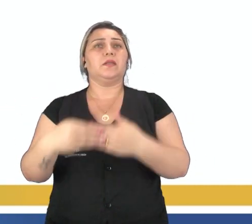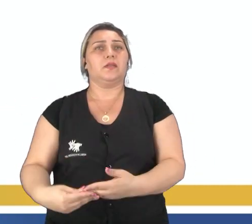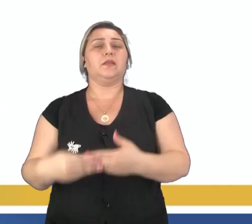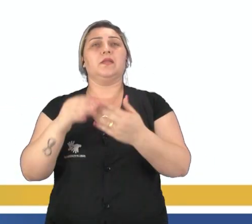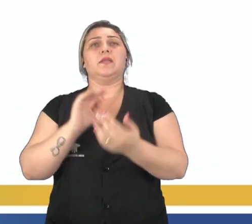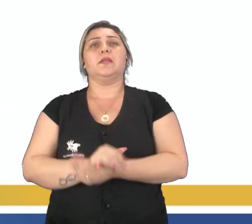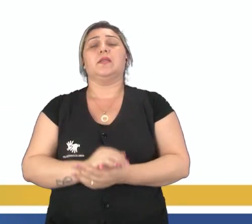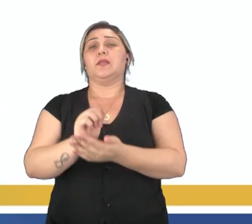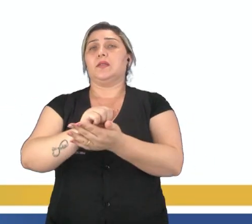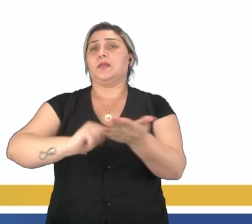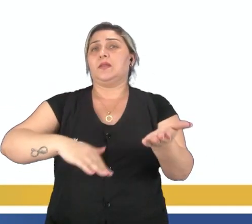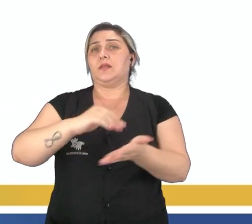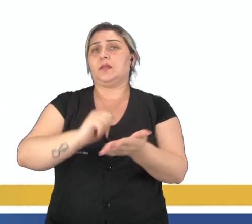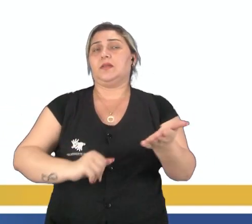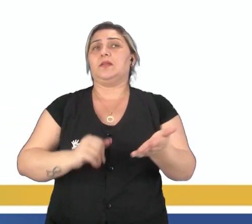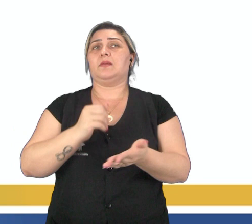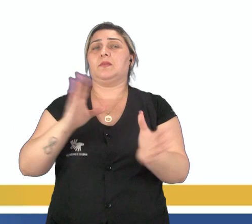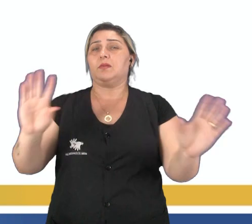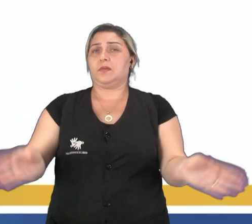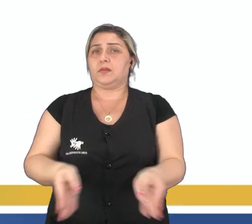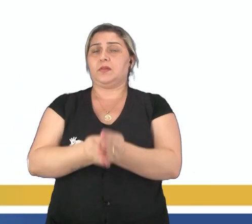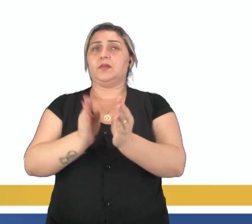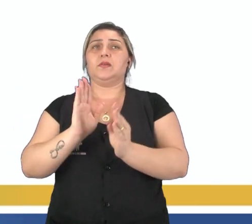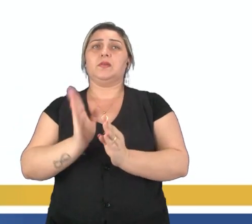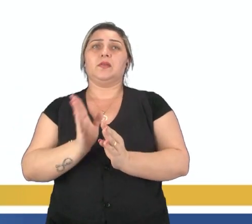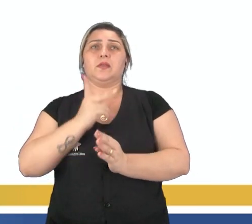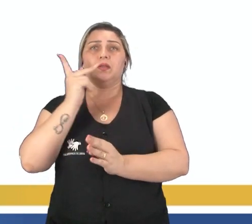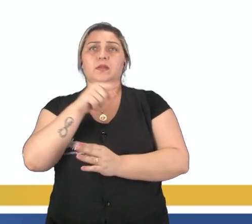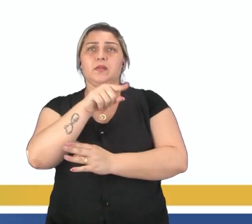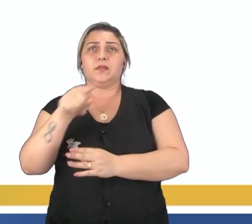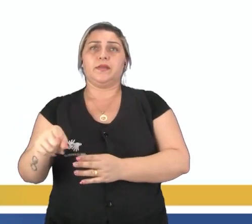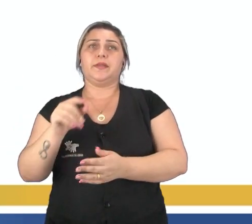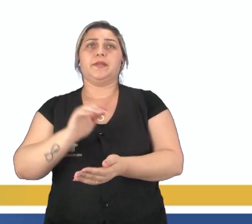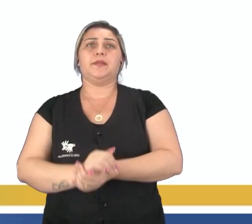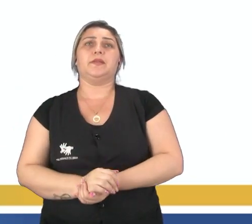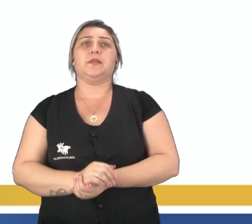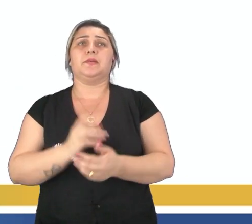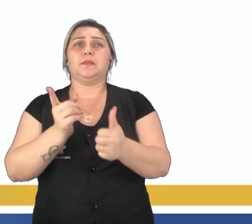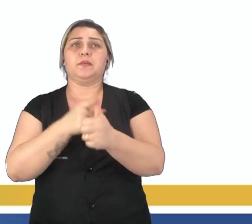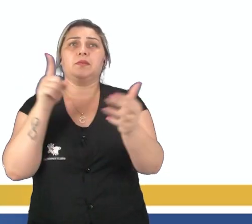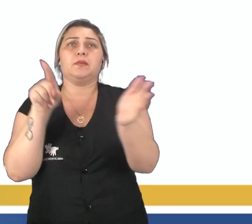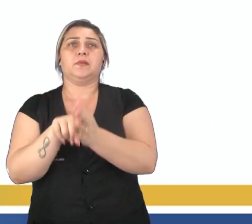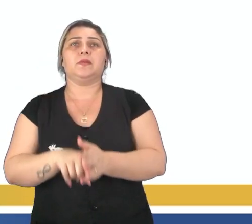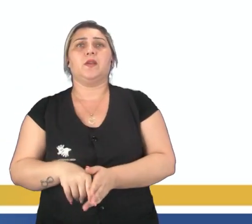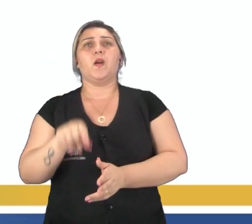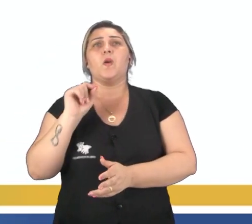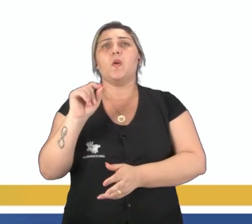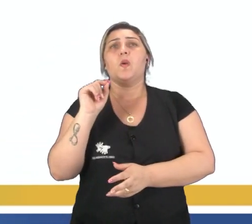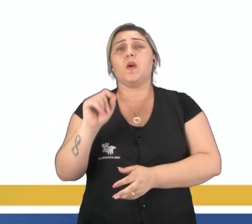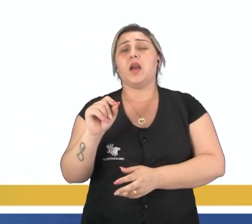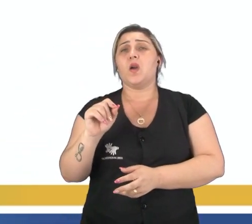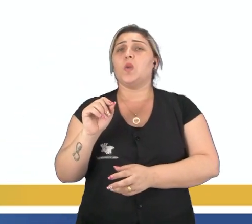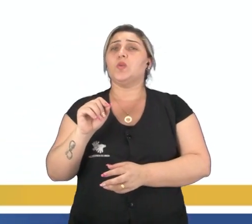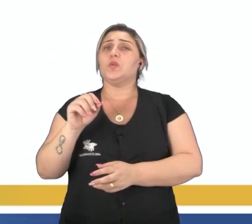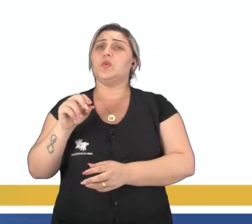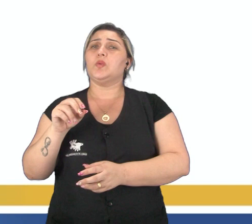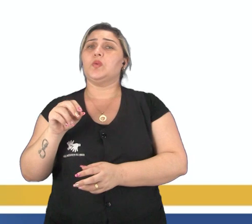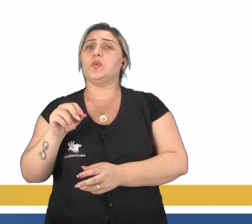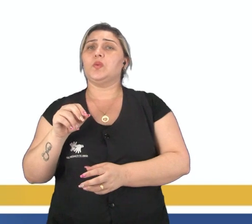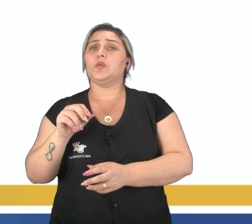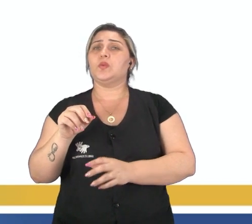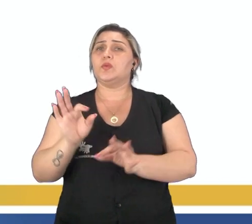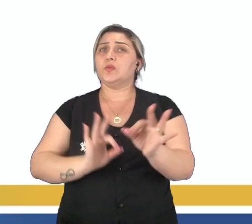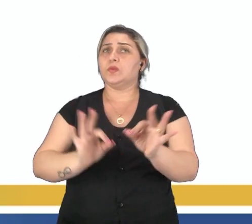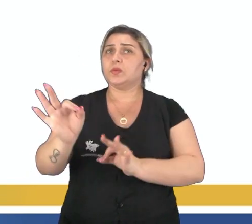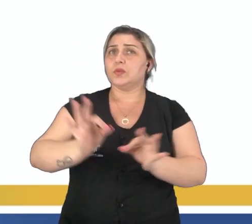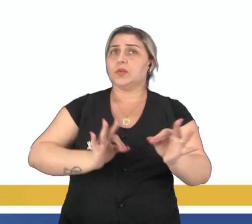aí o nosso exercitando para dar um resumão de tudo isso que eu falei para vocês. E na primeira questão a gente tem o seguinte, ó, de que